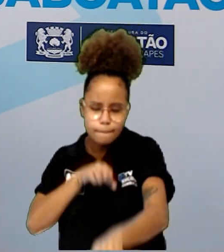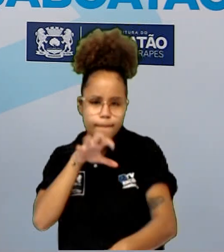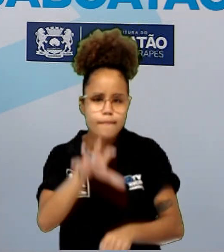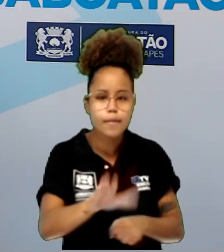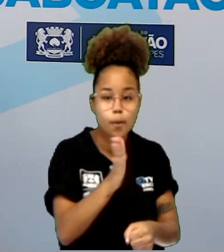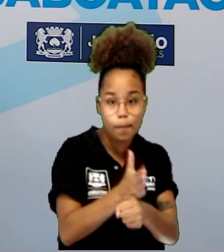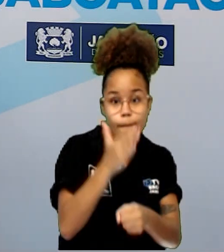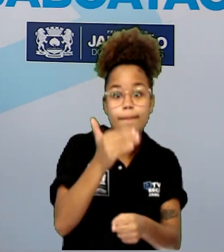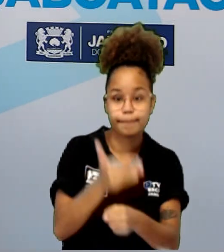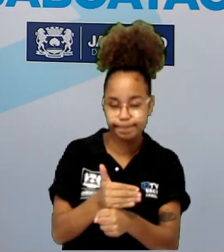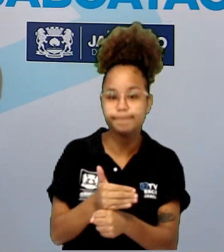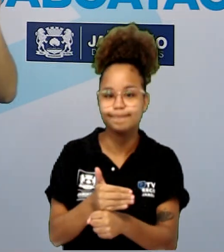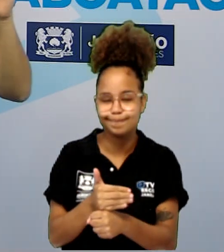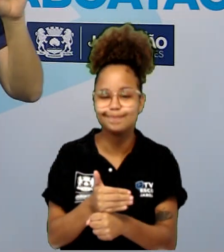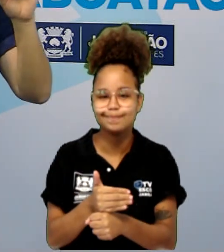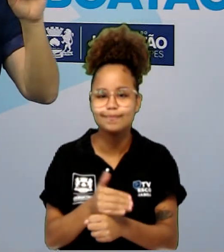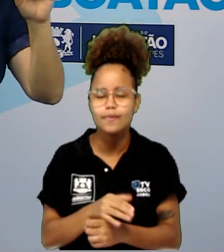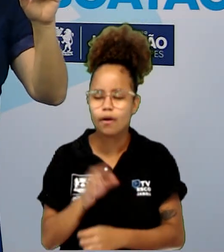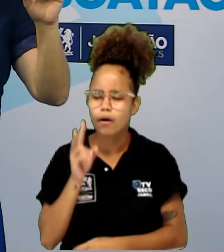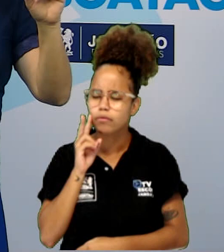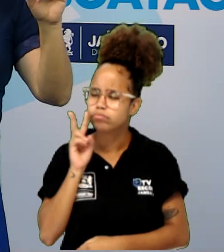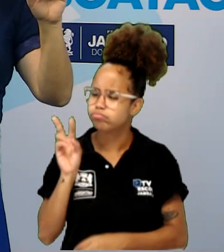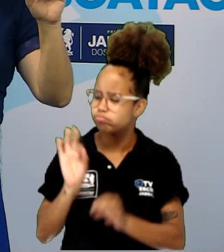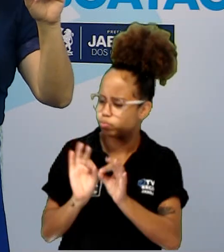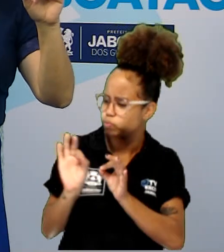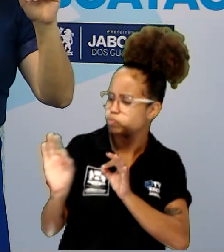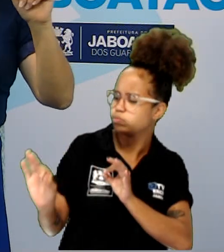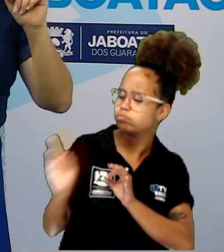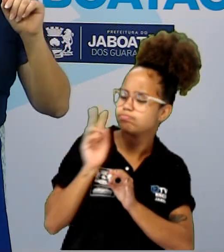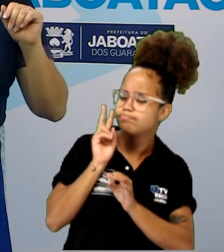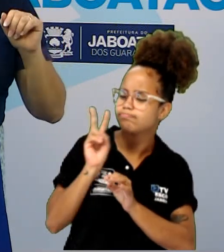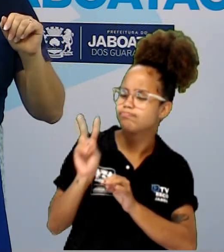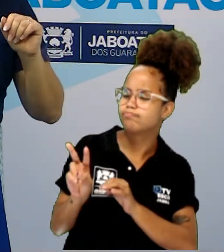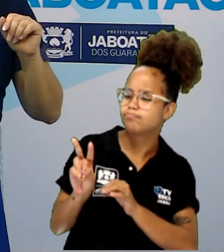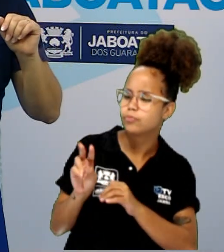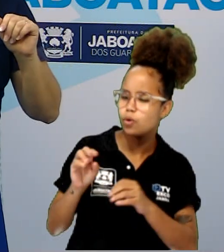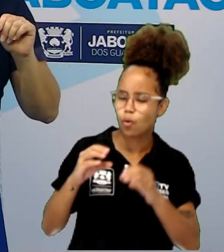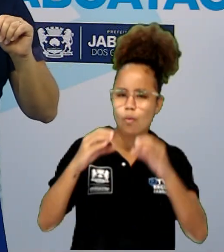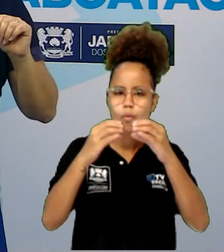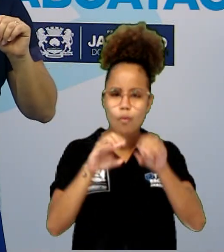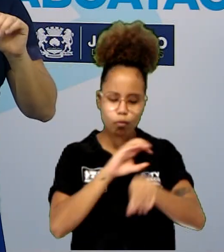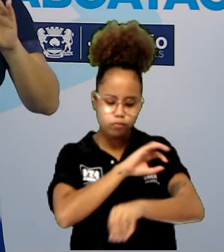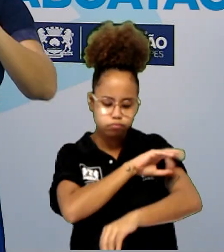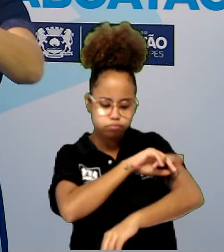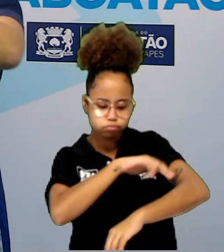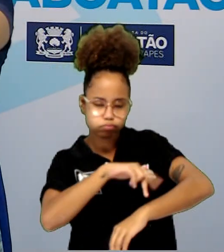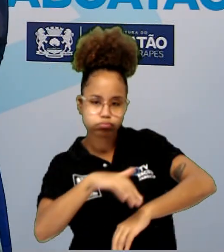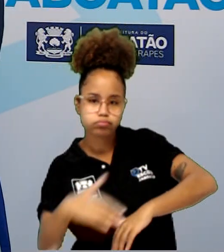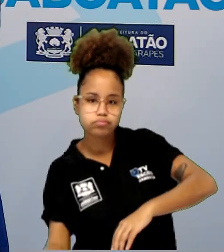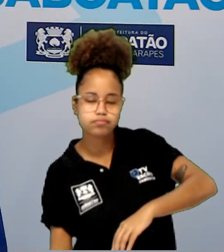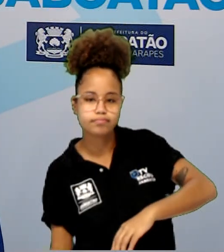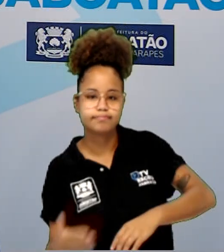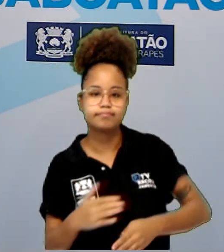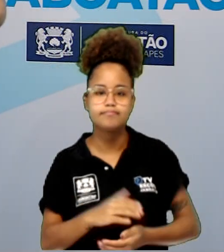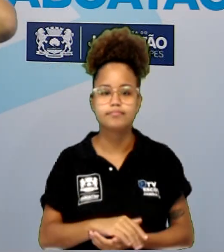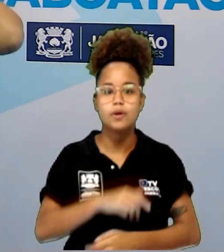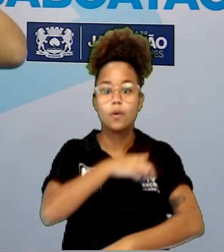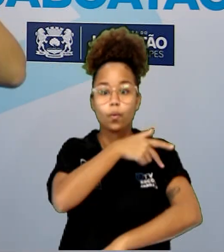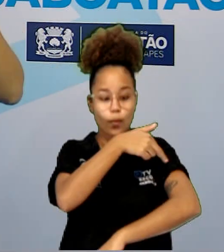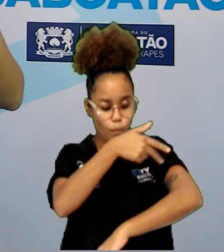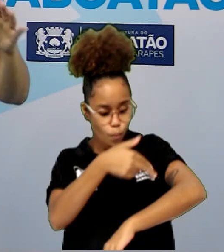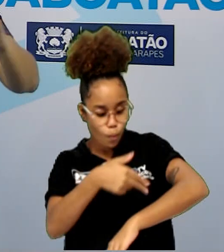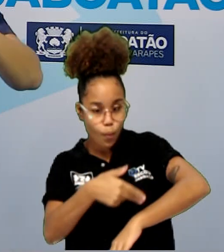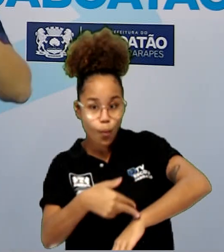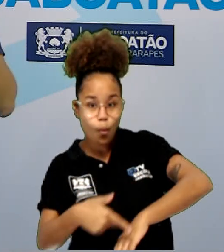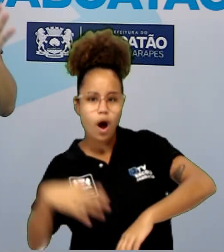plantação. De longe, Júlio viu o ovo rolando na montanha. E o ovo descia e